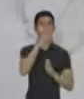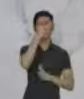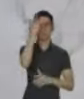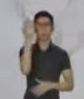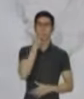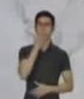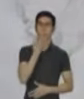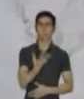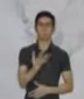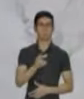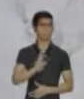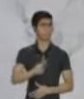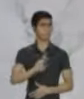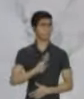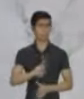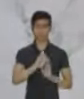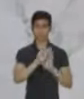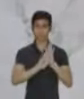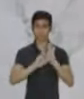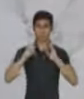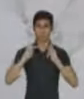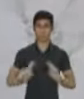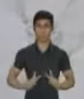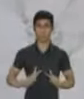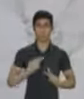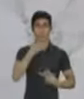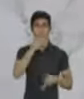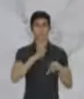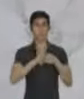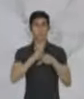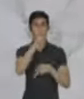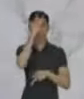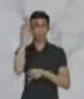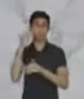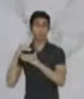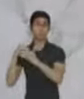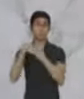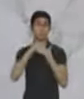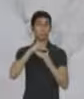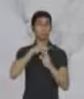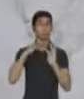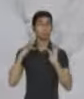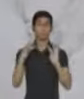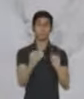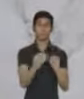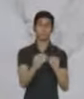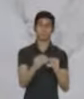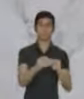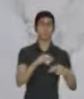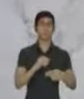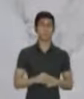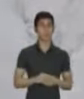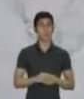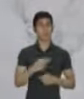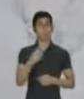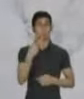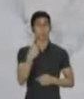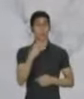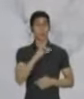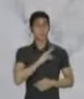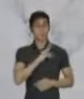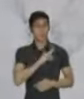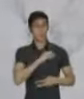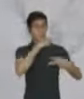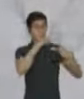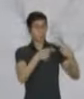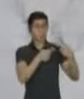dois brasileiros que cometeram esse crime bárbaro contra maria e franco contra uma pessoa política que defende